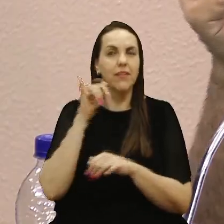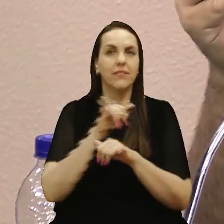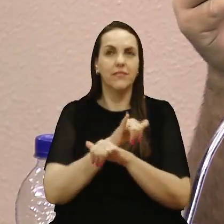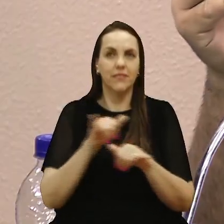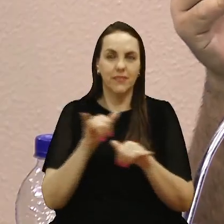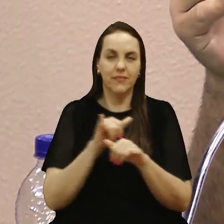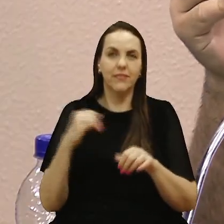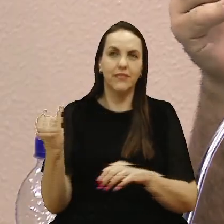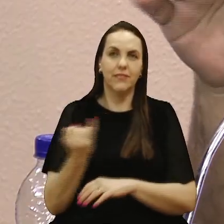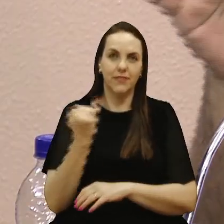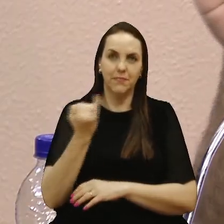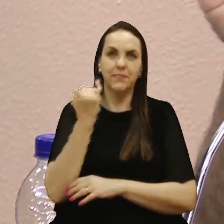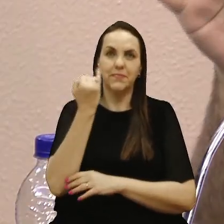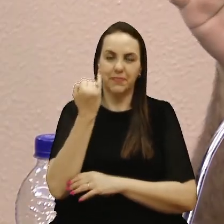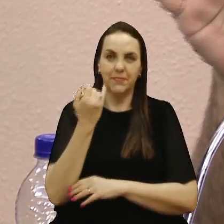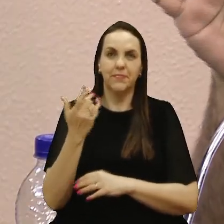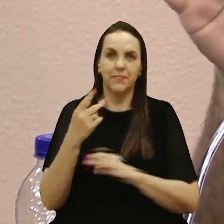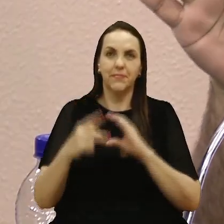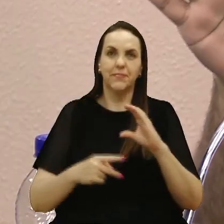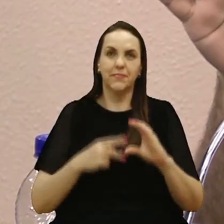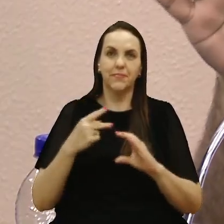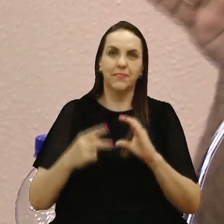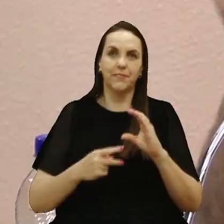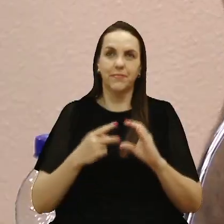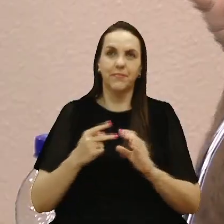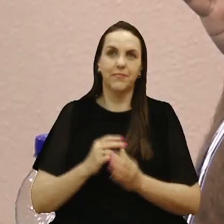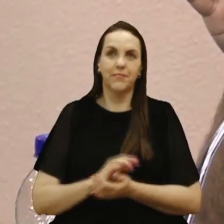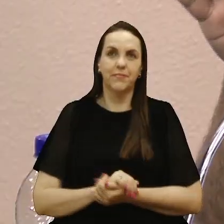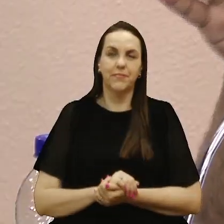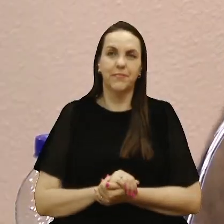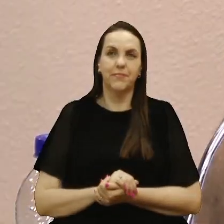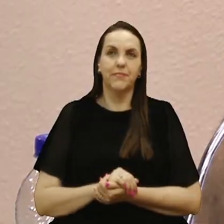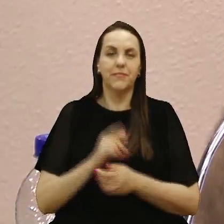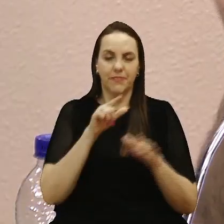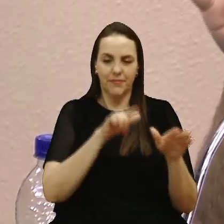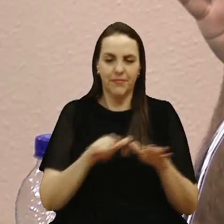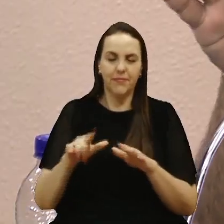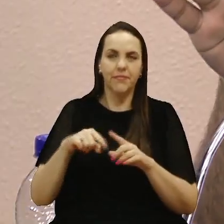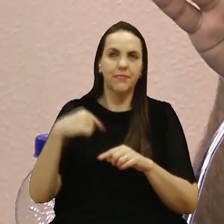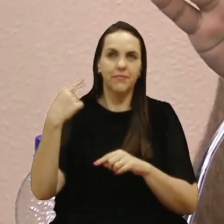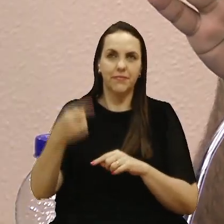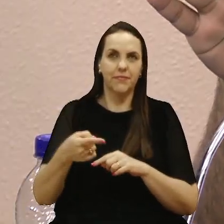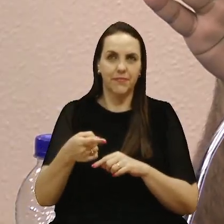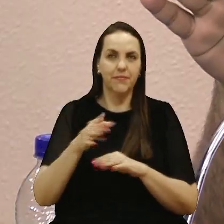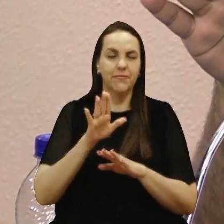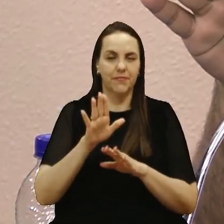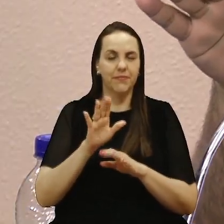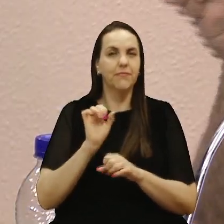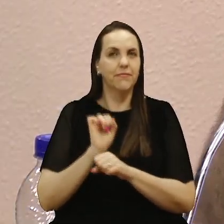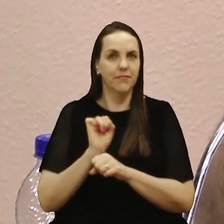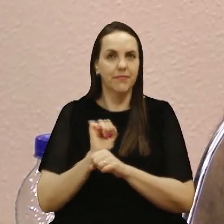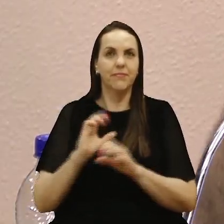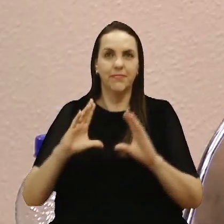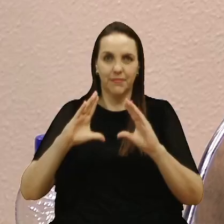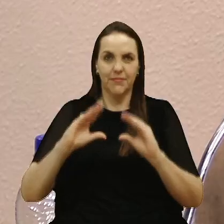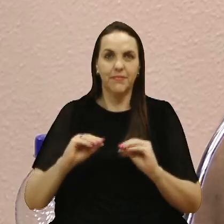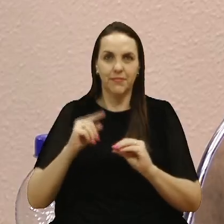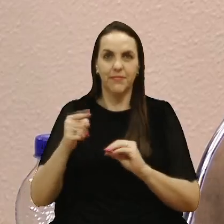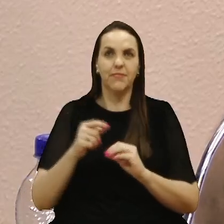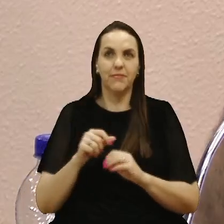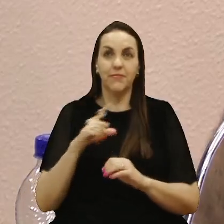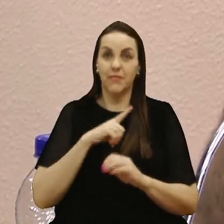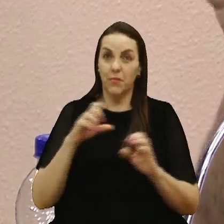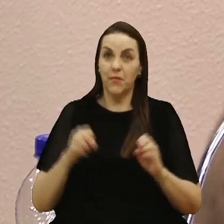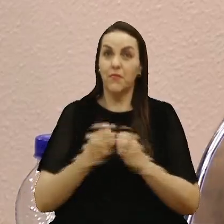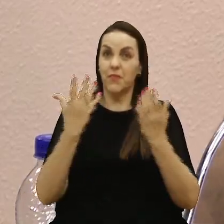muito importante para a Casa Legislativa, que vem coisa boa por aí, é a semana que vem. Guardem as noites de vocês a semana que vem, porque vamos ter uma